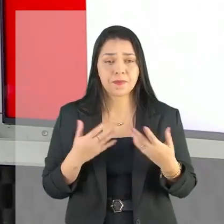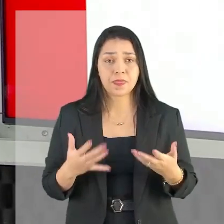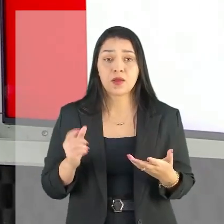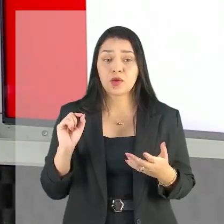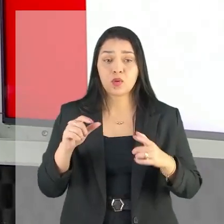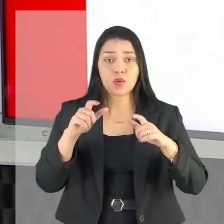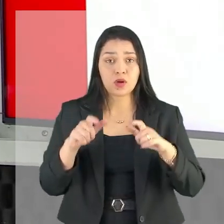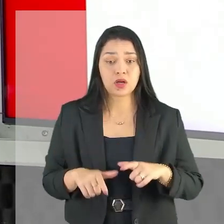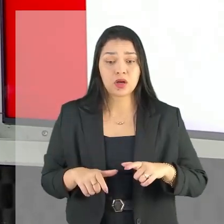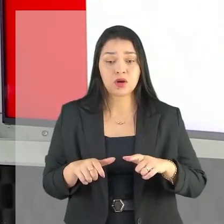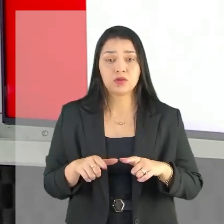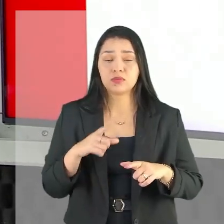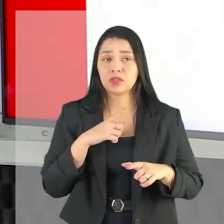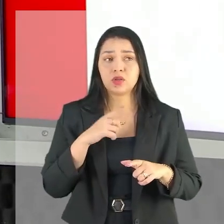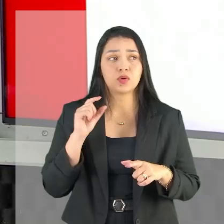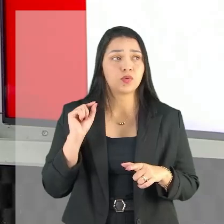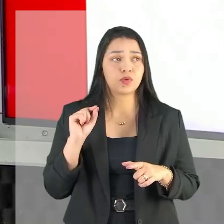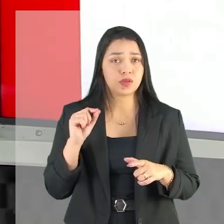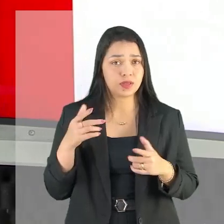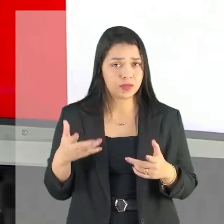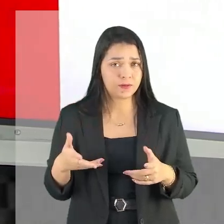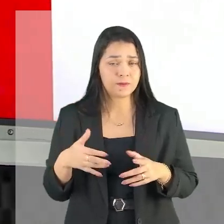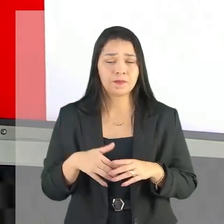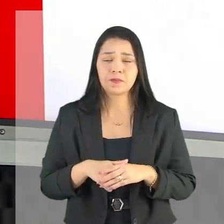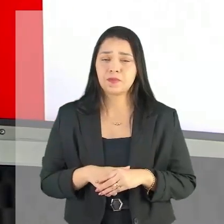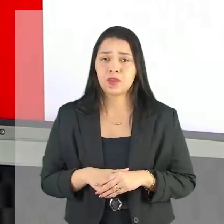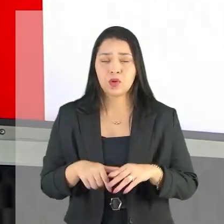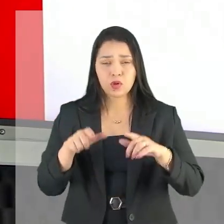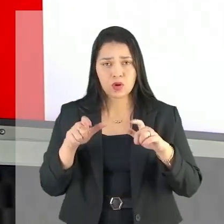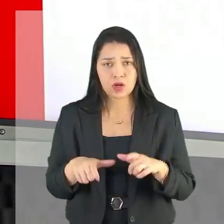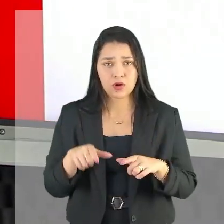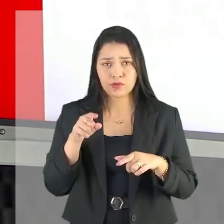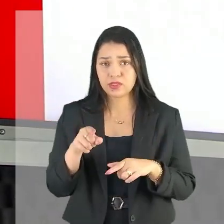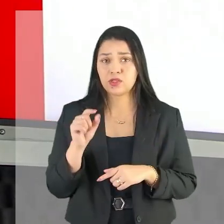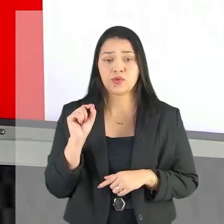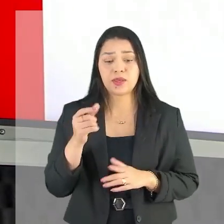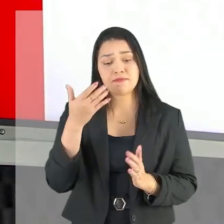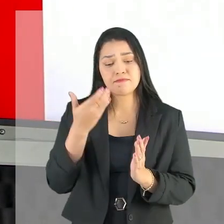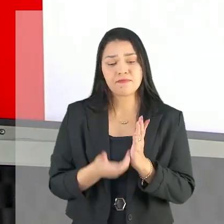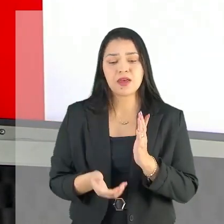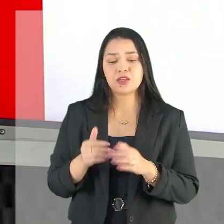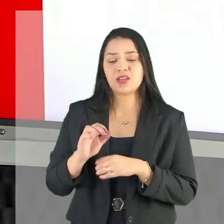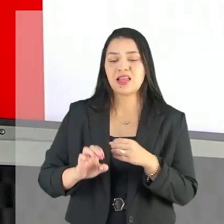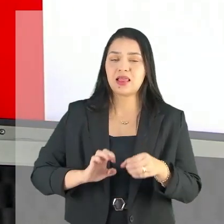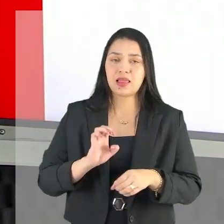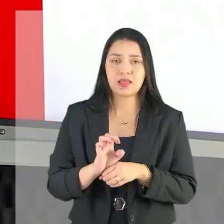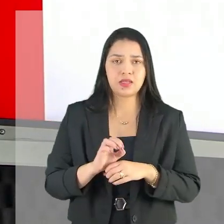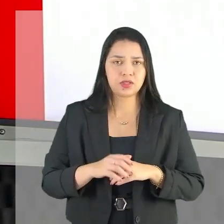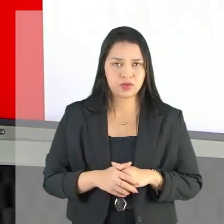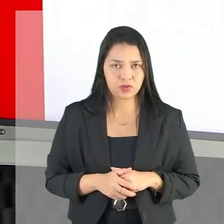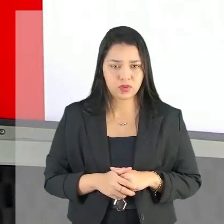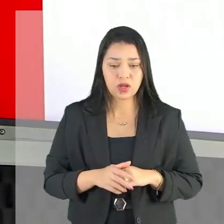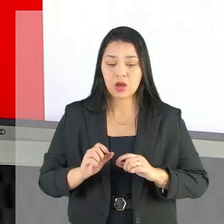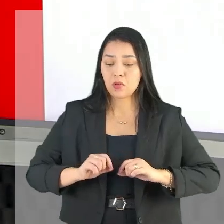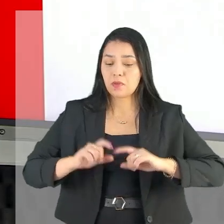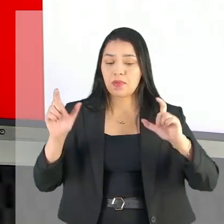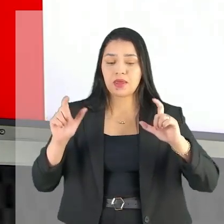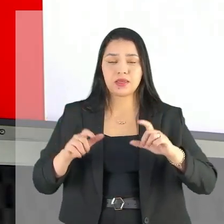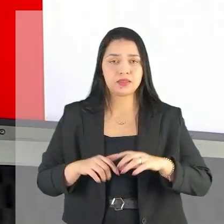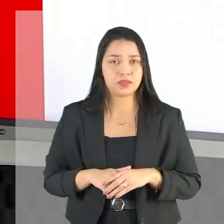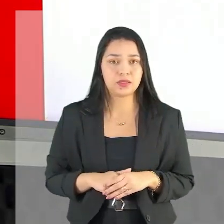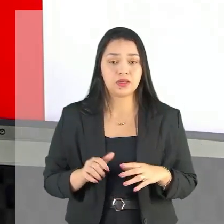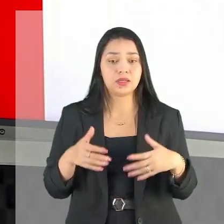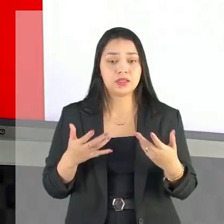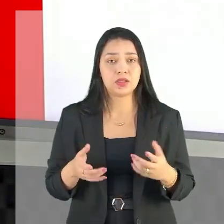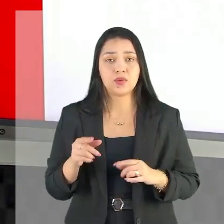oxidação é o local onde meu filho faz o quê na oxidação? É o local onde você perde elétrons. Carga aumenta. Então